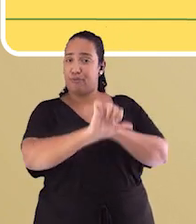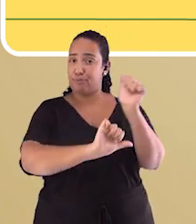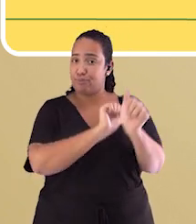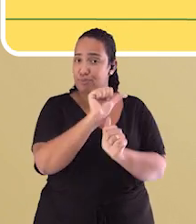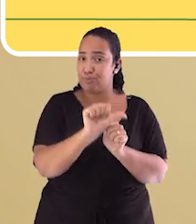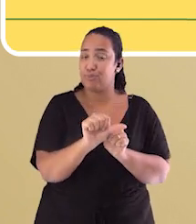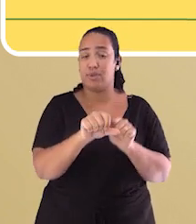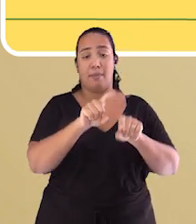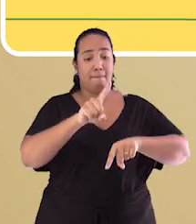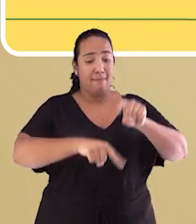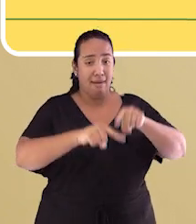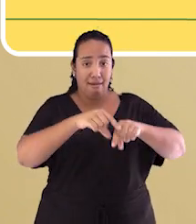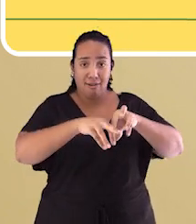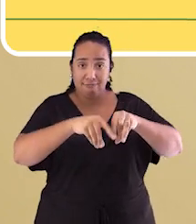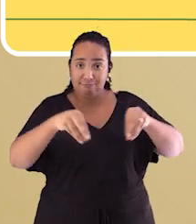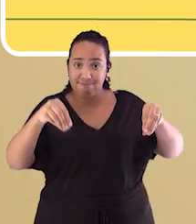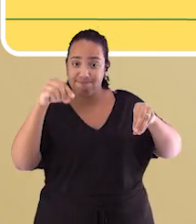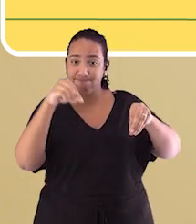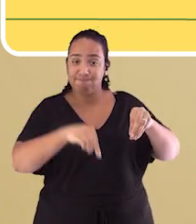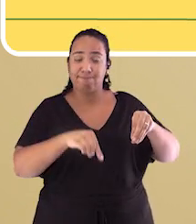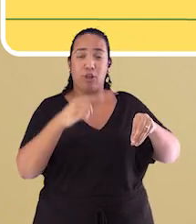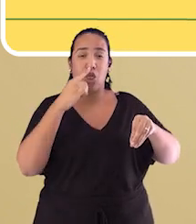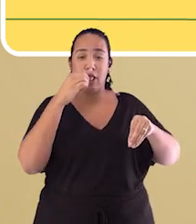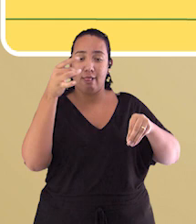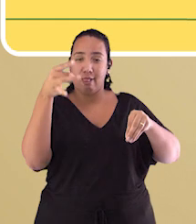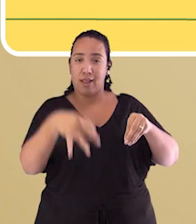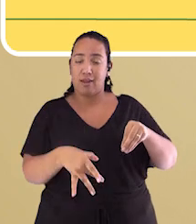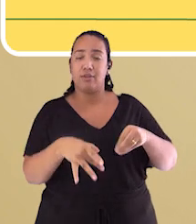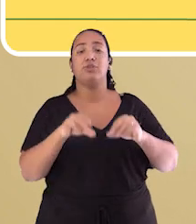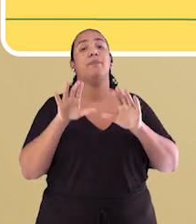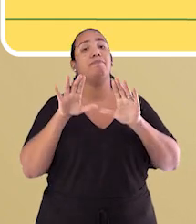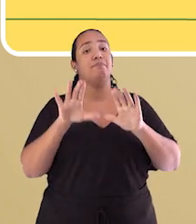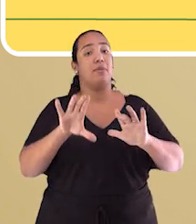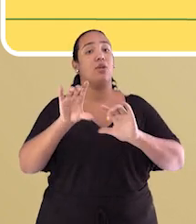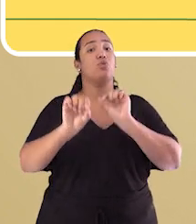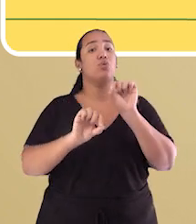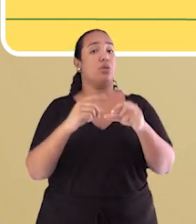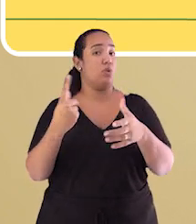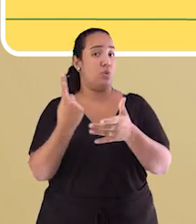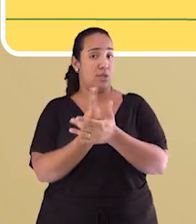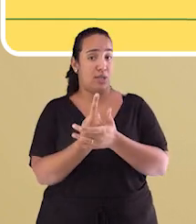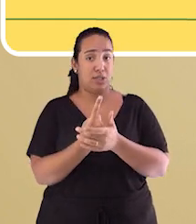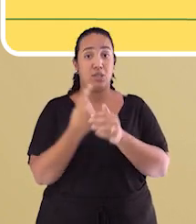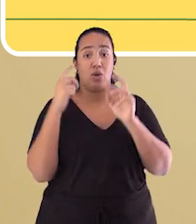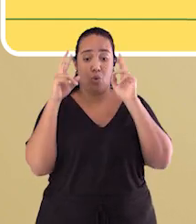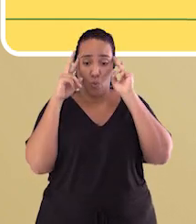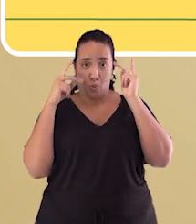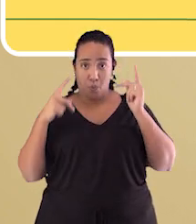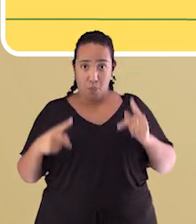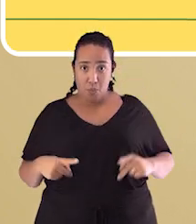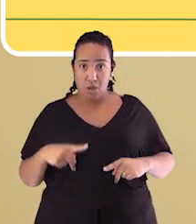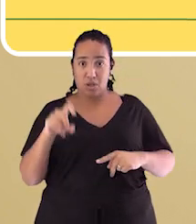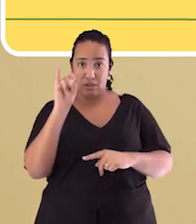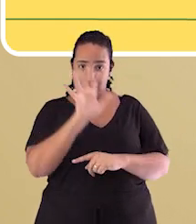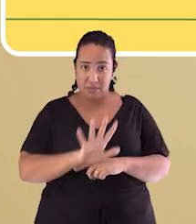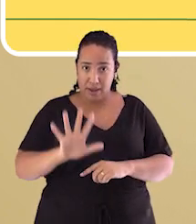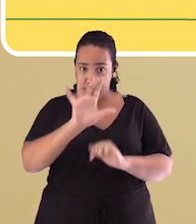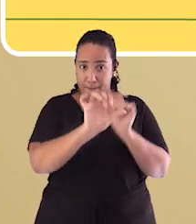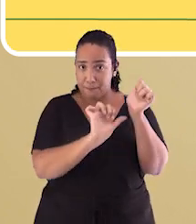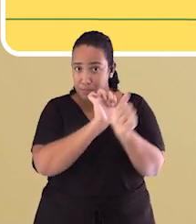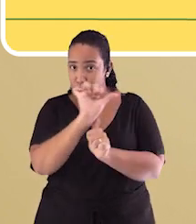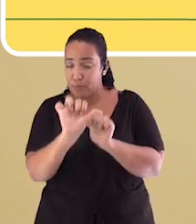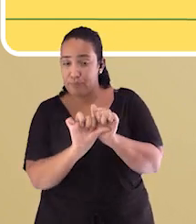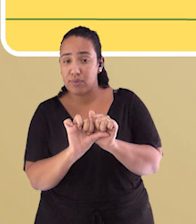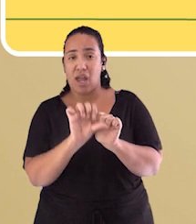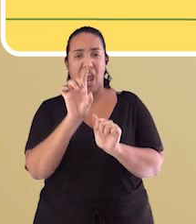extraindo recursos do solo e o contaminando. Mas é claro que essas modificações que o ser humano faz não são